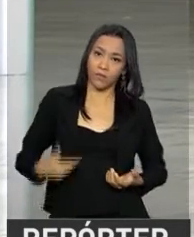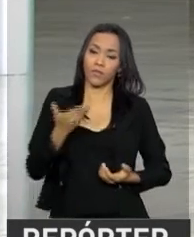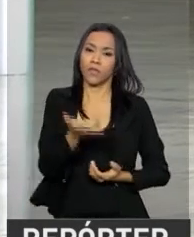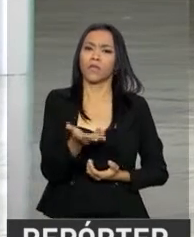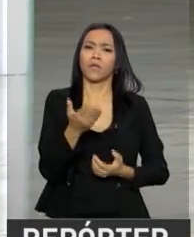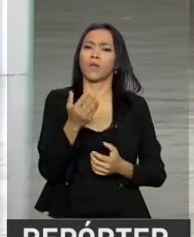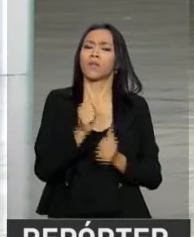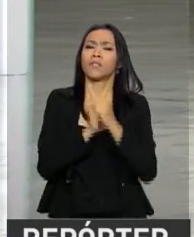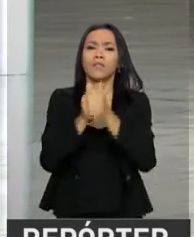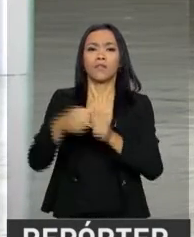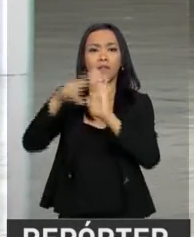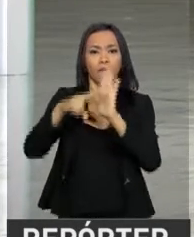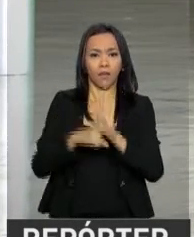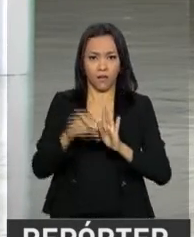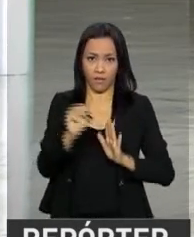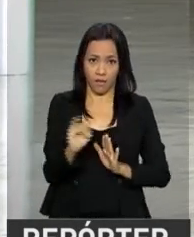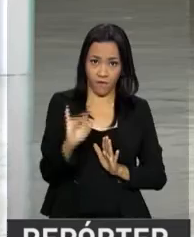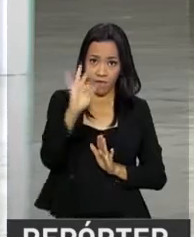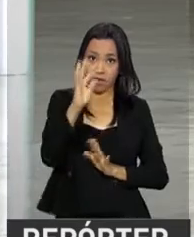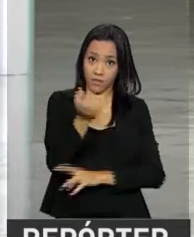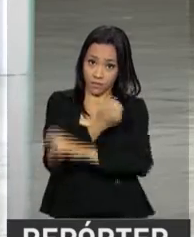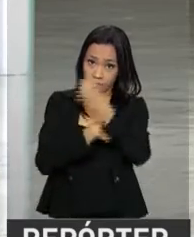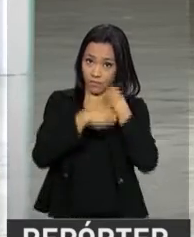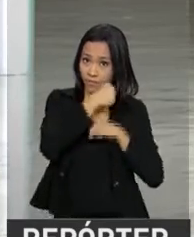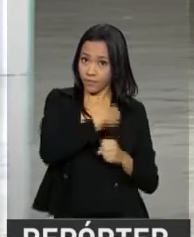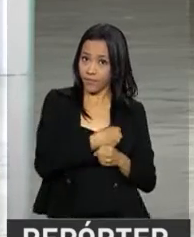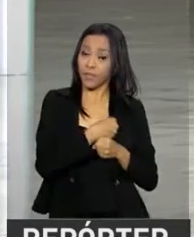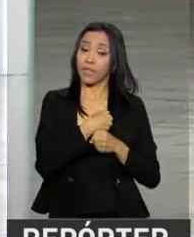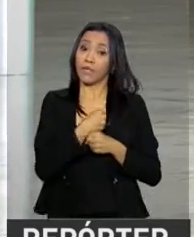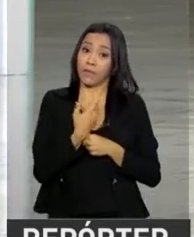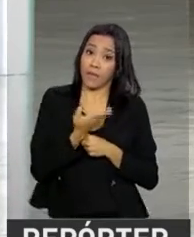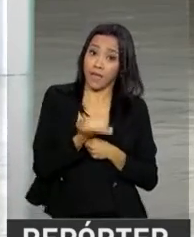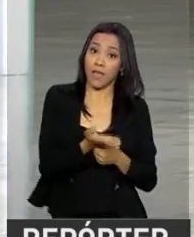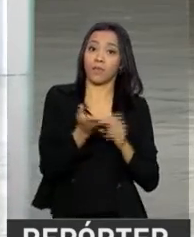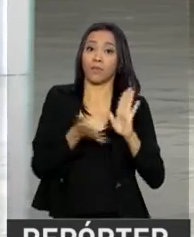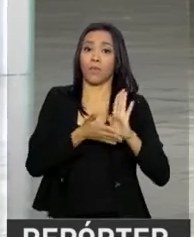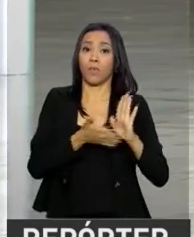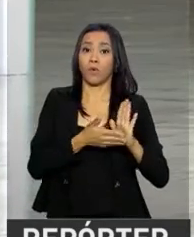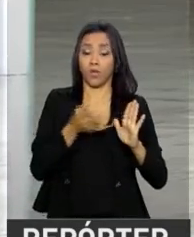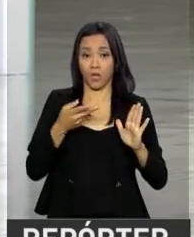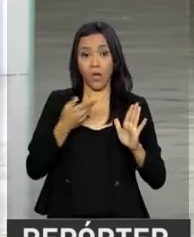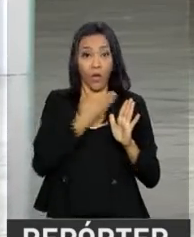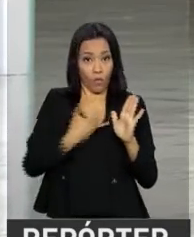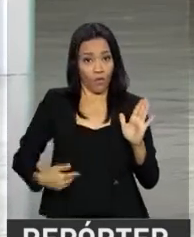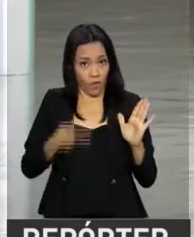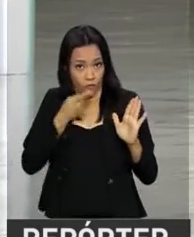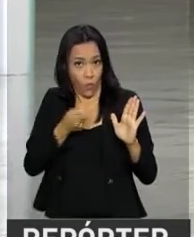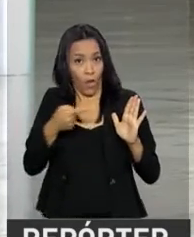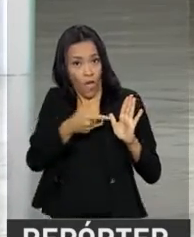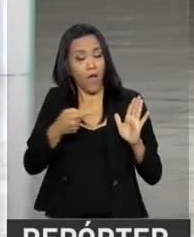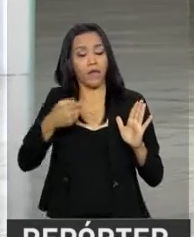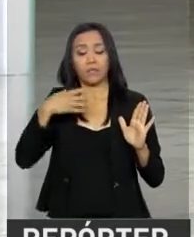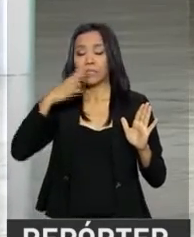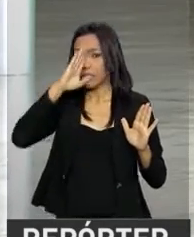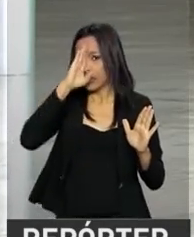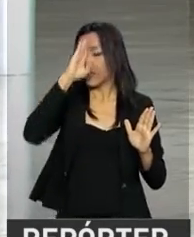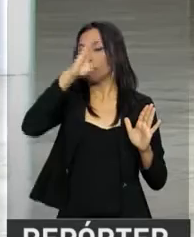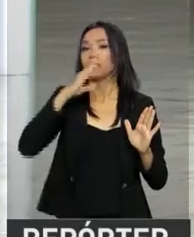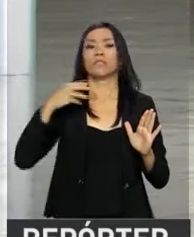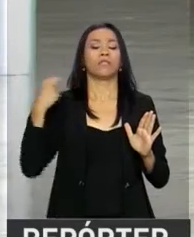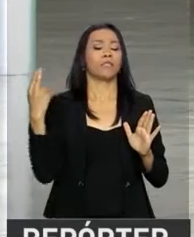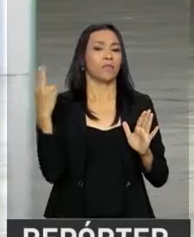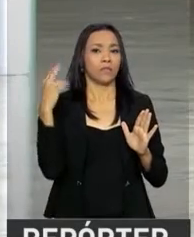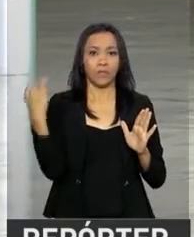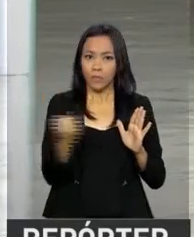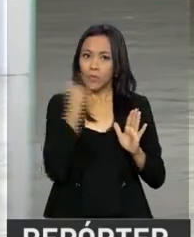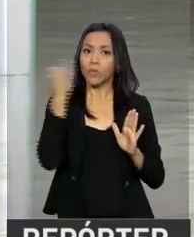base na inflação do ano imediatamente anterior. E ela, segundo o governo, é uma medida prioritária e fundamental para